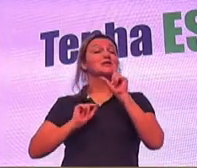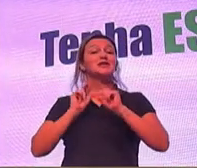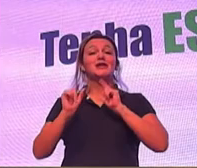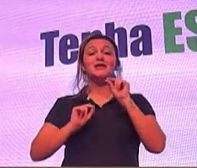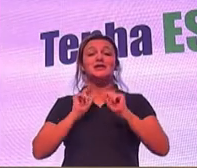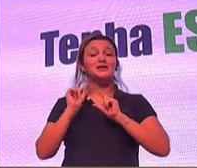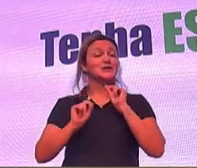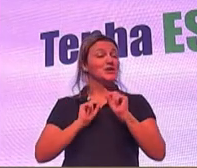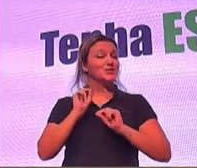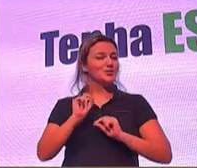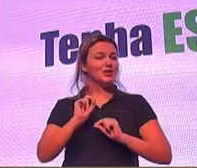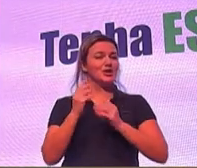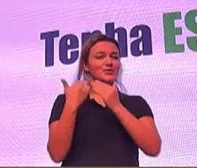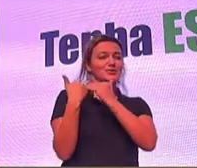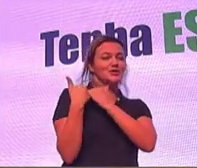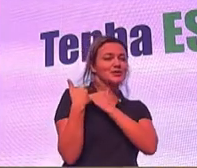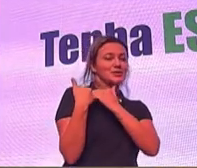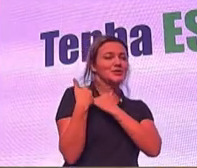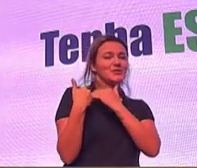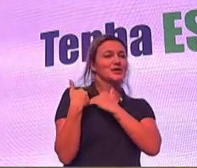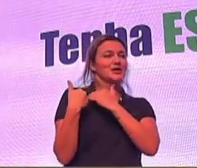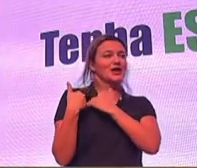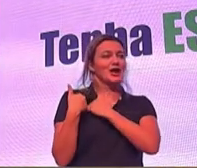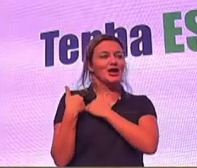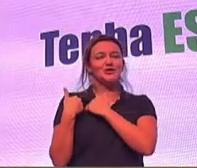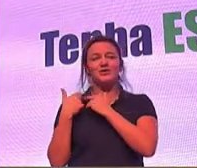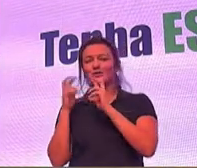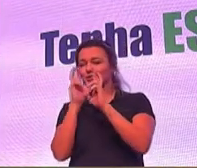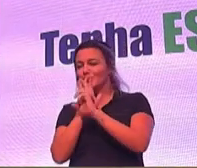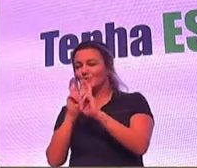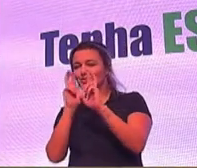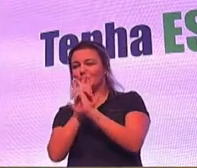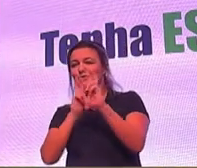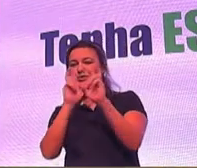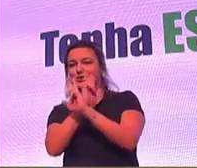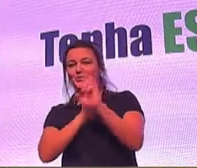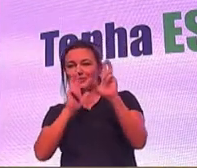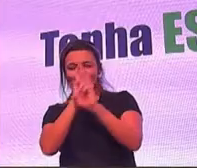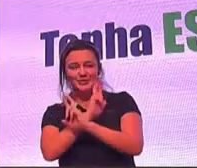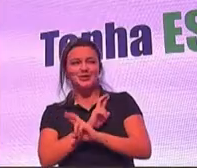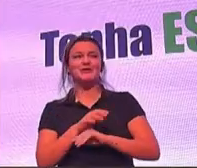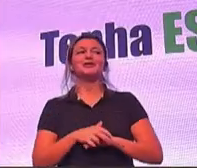Na seleção, a minha gerente disse isso, que provavelmente muita gente tenha gostado de mim.